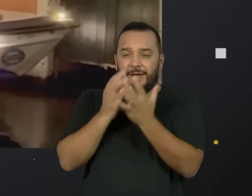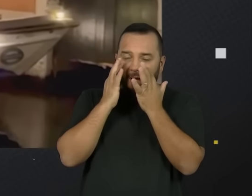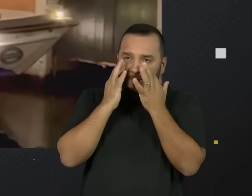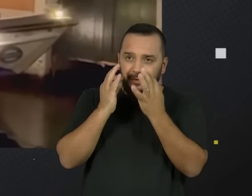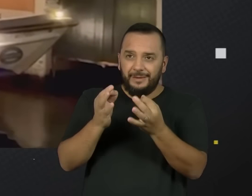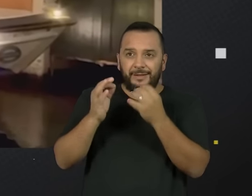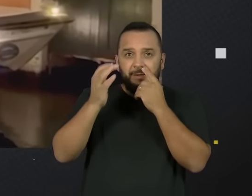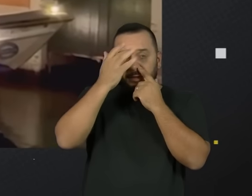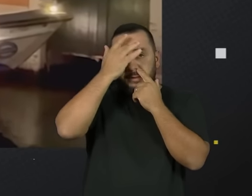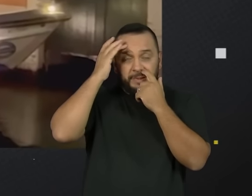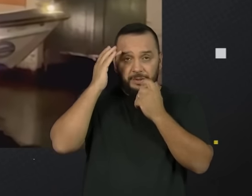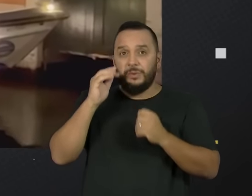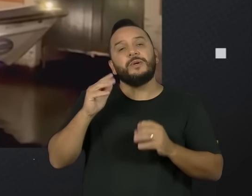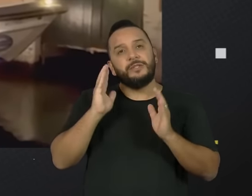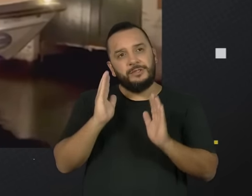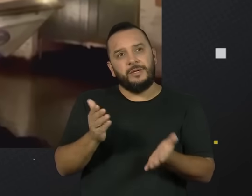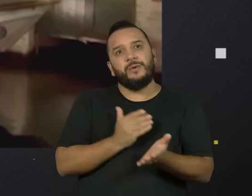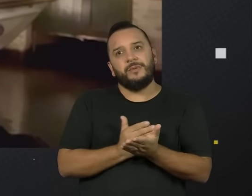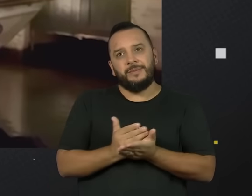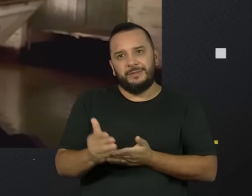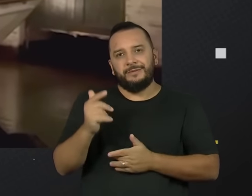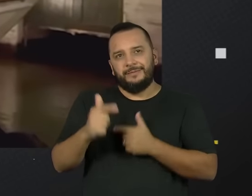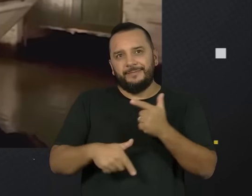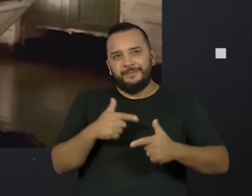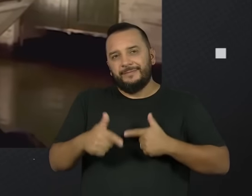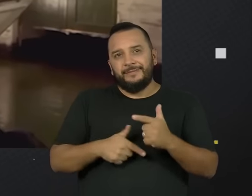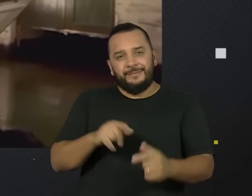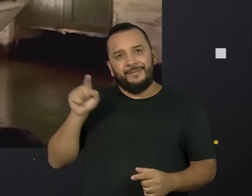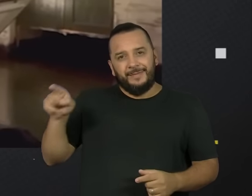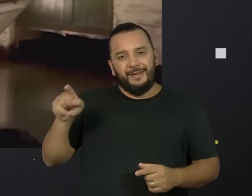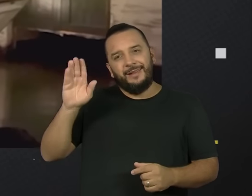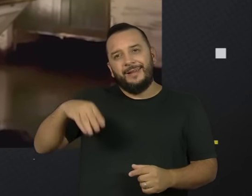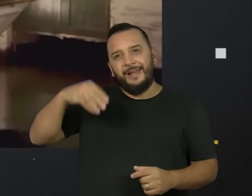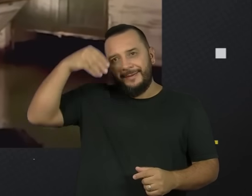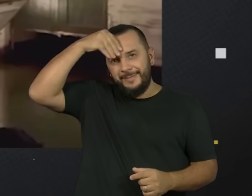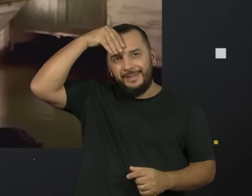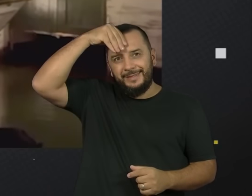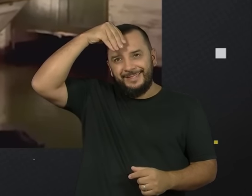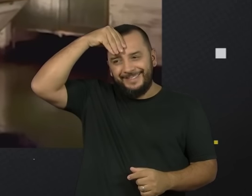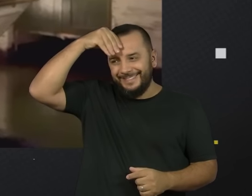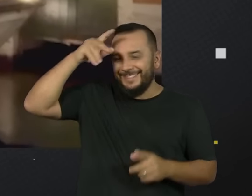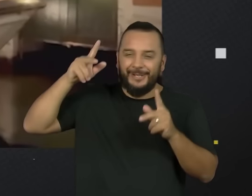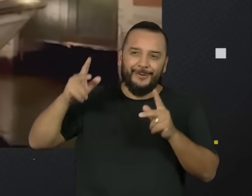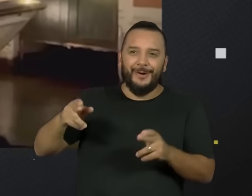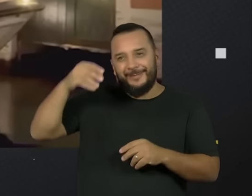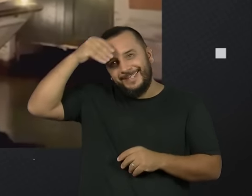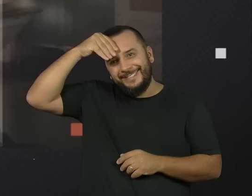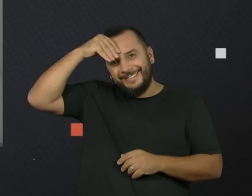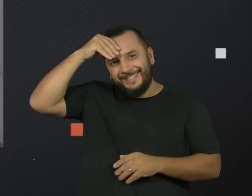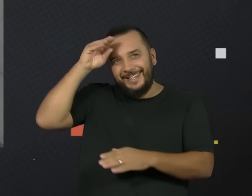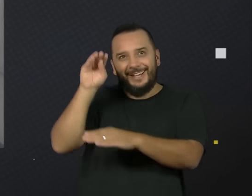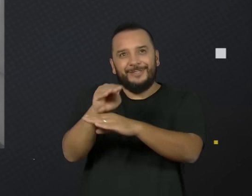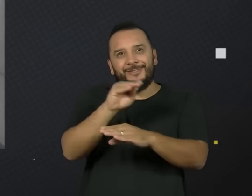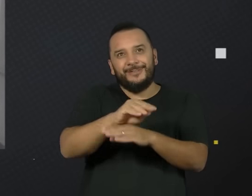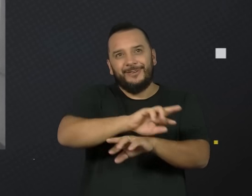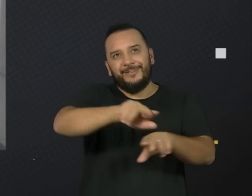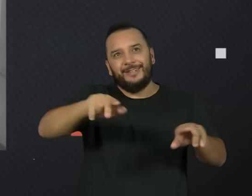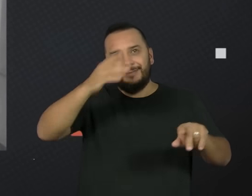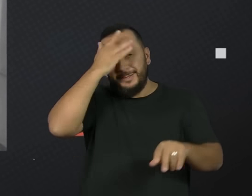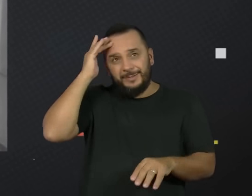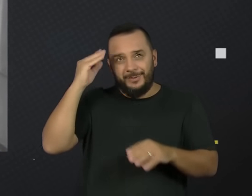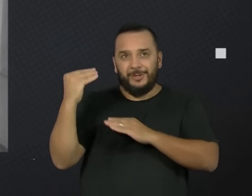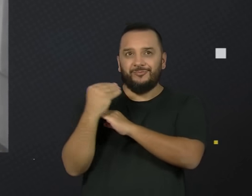que estão no começo de carreira. E ela é uma madrinha para tantas pessoas como foi para mim também. Então eu